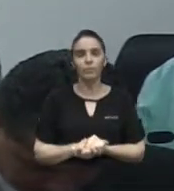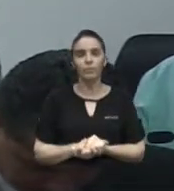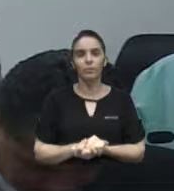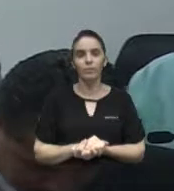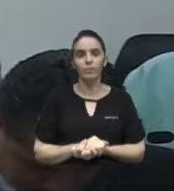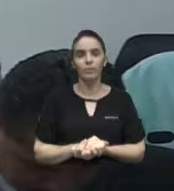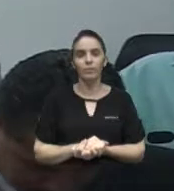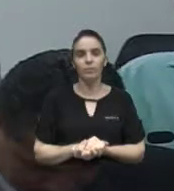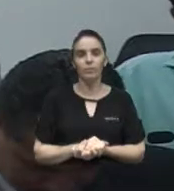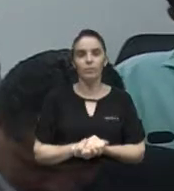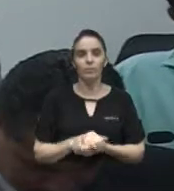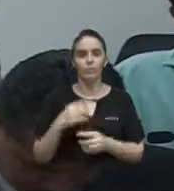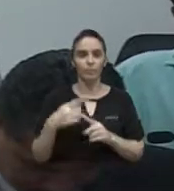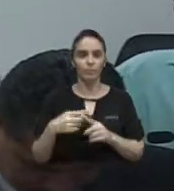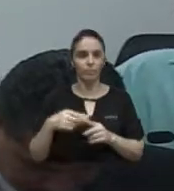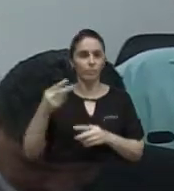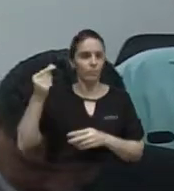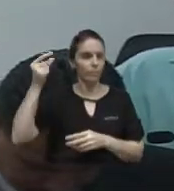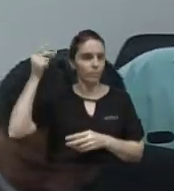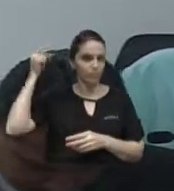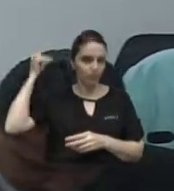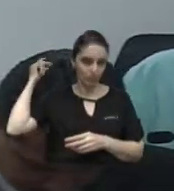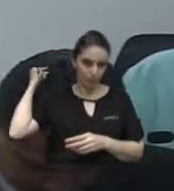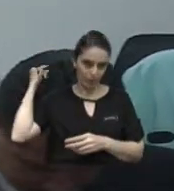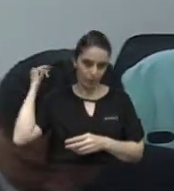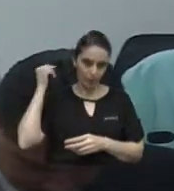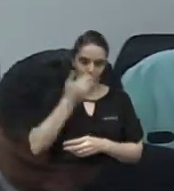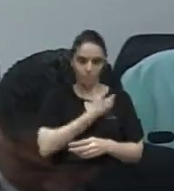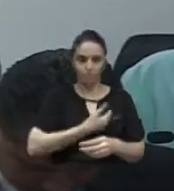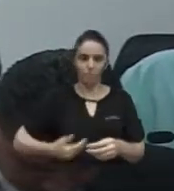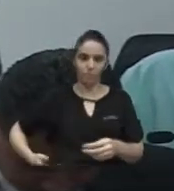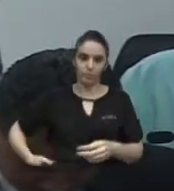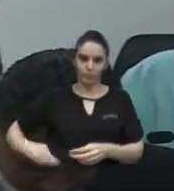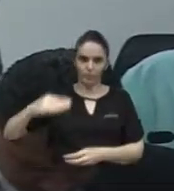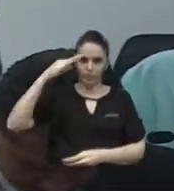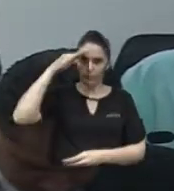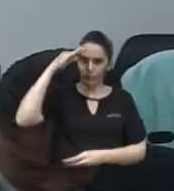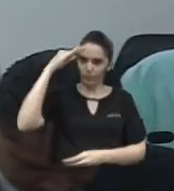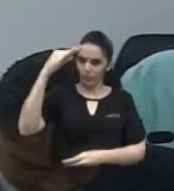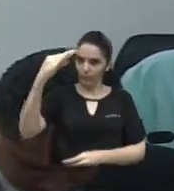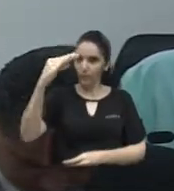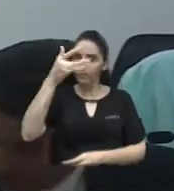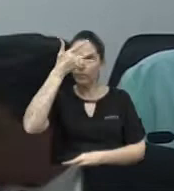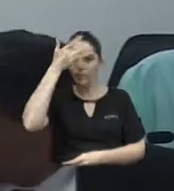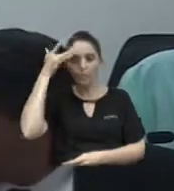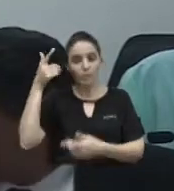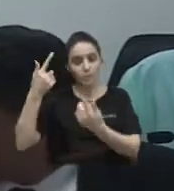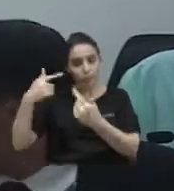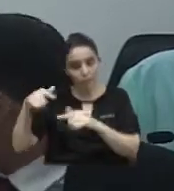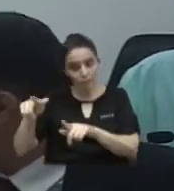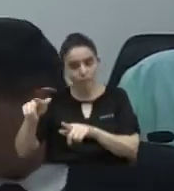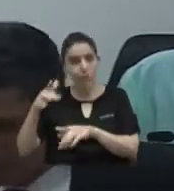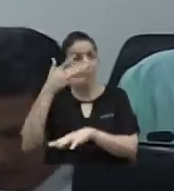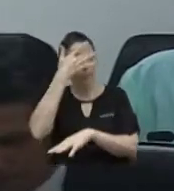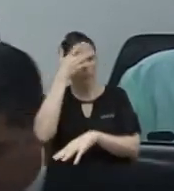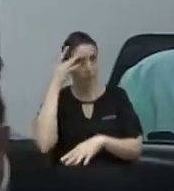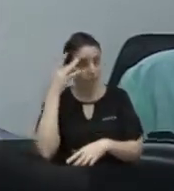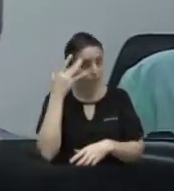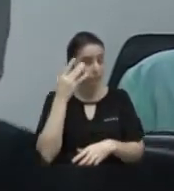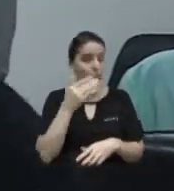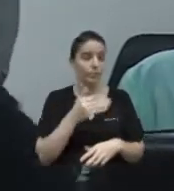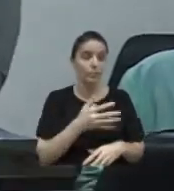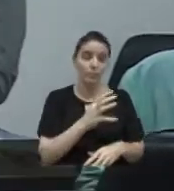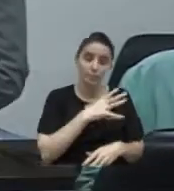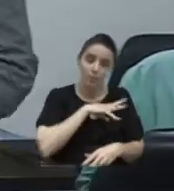Participei do tempo da ditadura, já que não sou mais criança, e tinha as pessoas contrárias e a favor. E hoje vemos